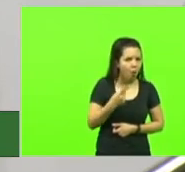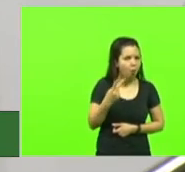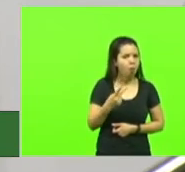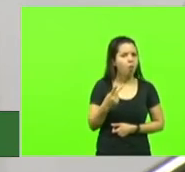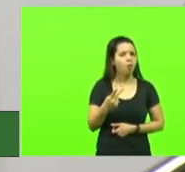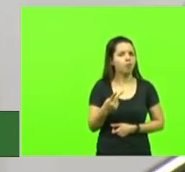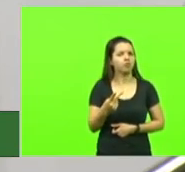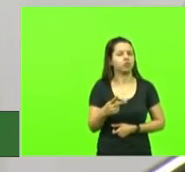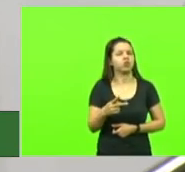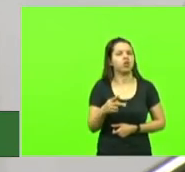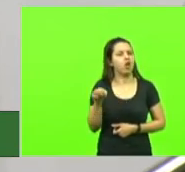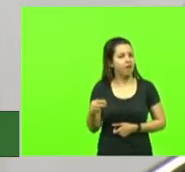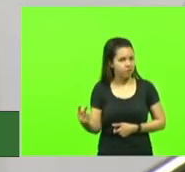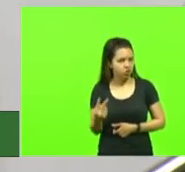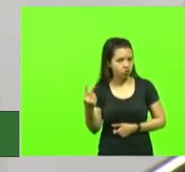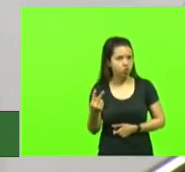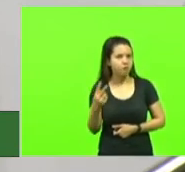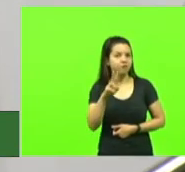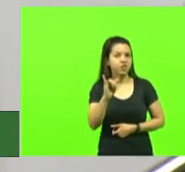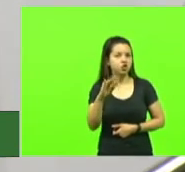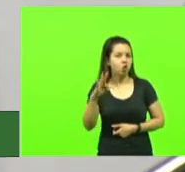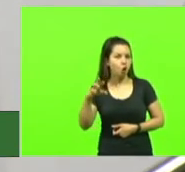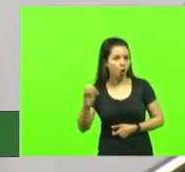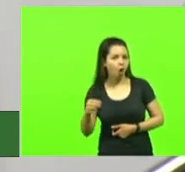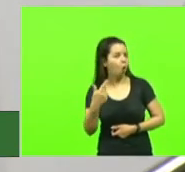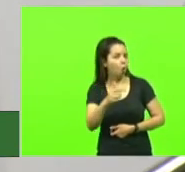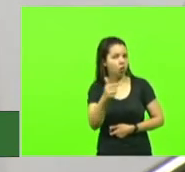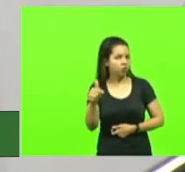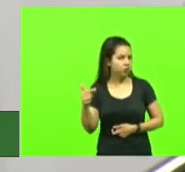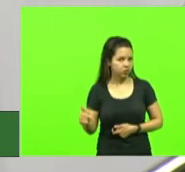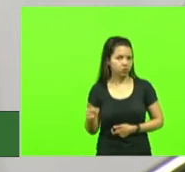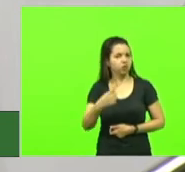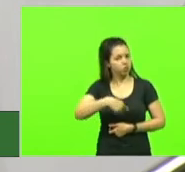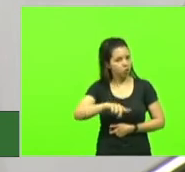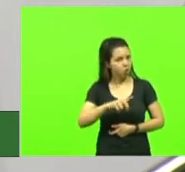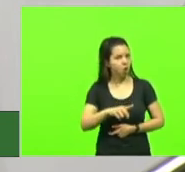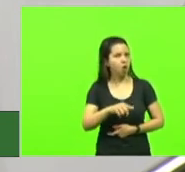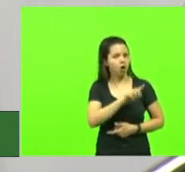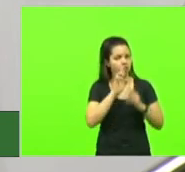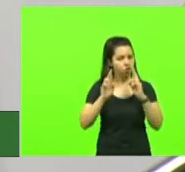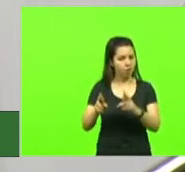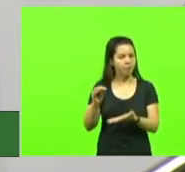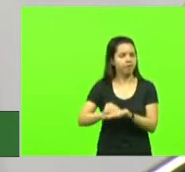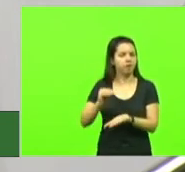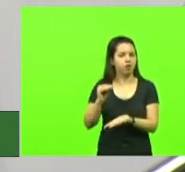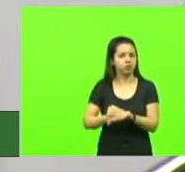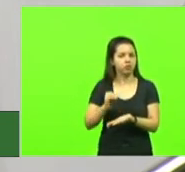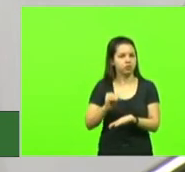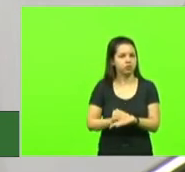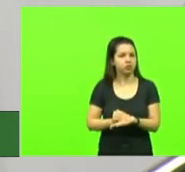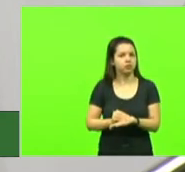não tem virtude. E isso tá desrespeitando a gente. E aqui ele coloca aqui a questão do...